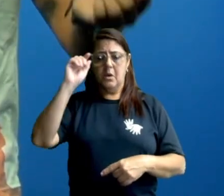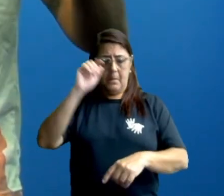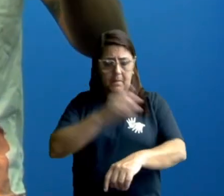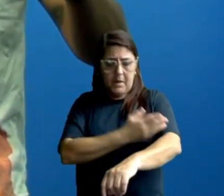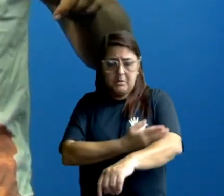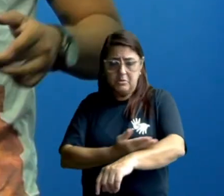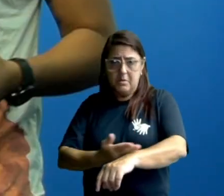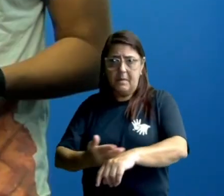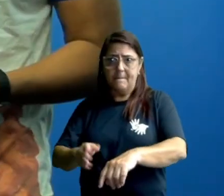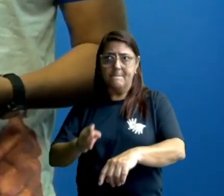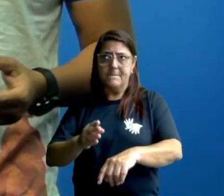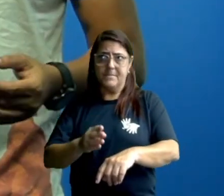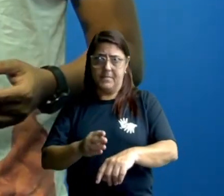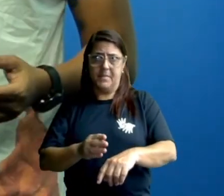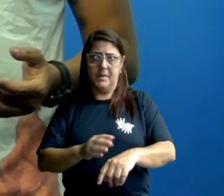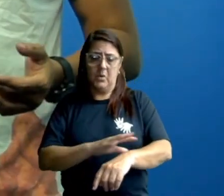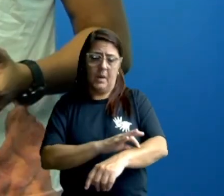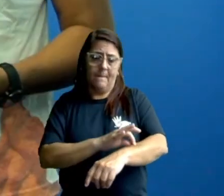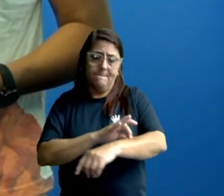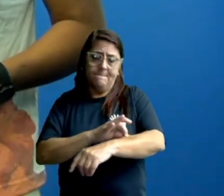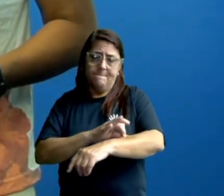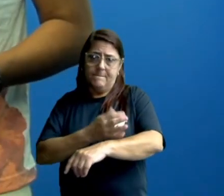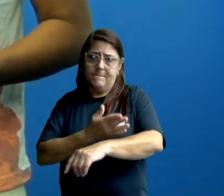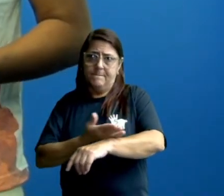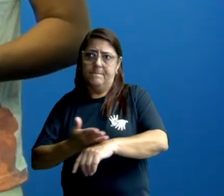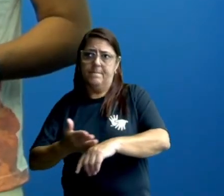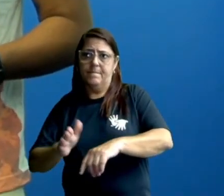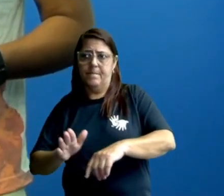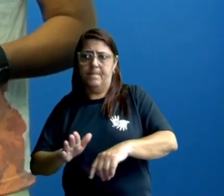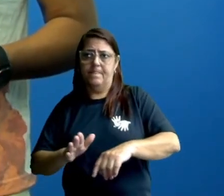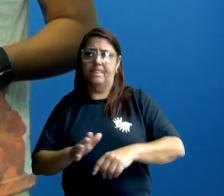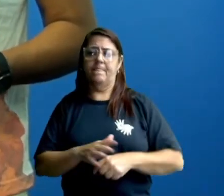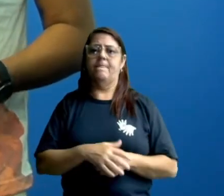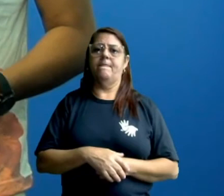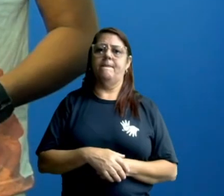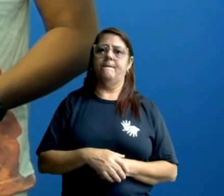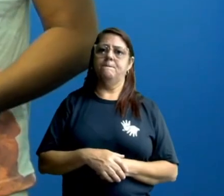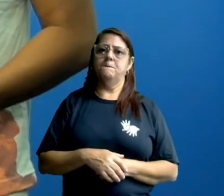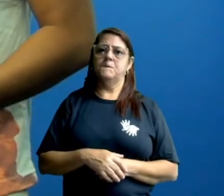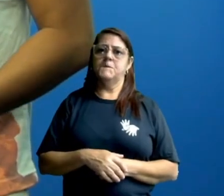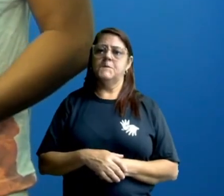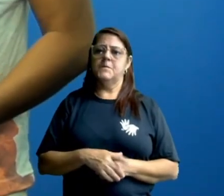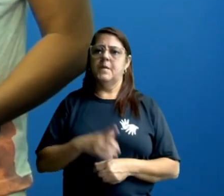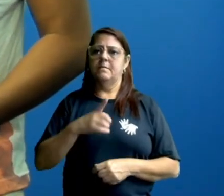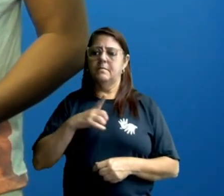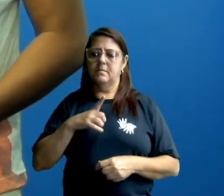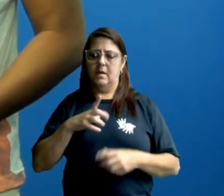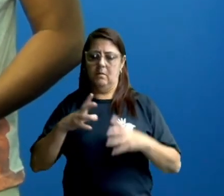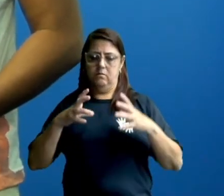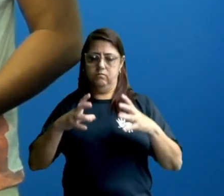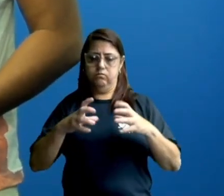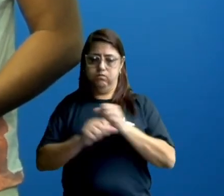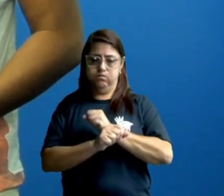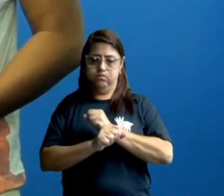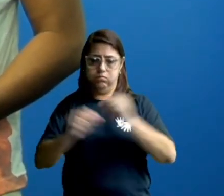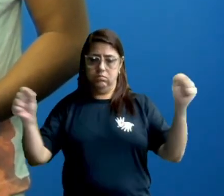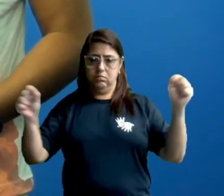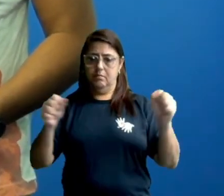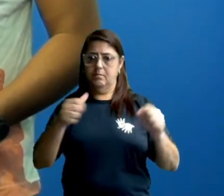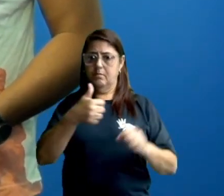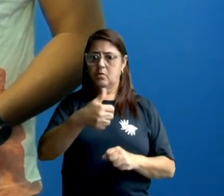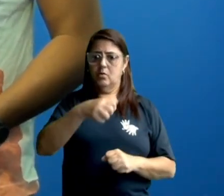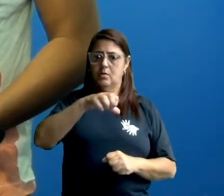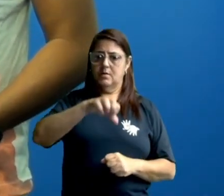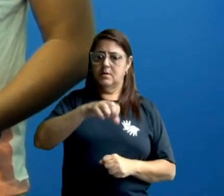ariana como superior às demais, e as demais precisavam ser executadas, né? Aí tem a bomba atômica de 1945,